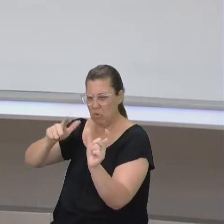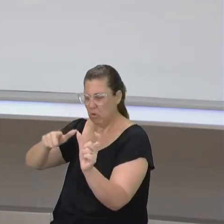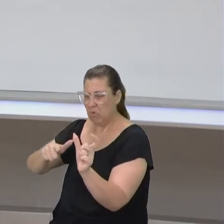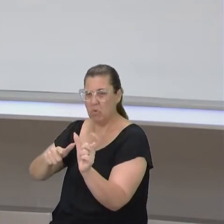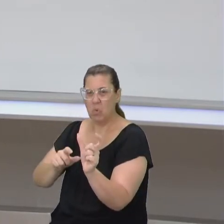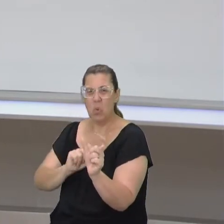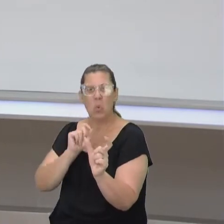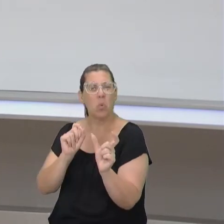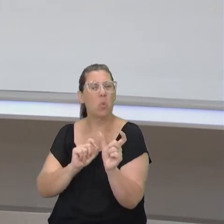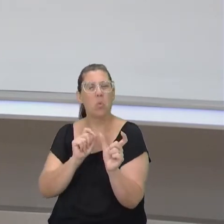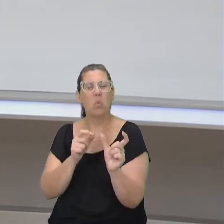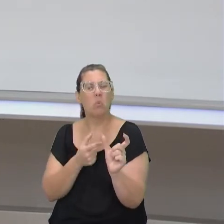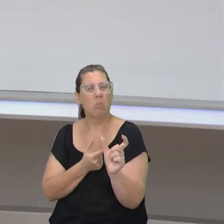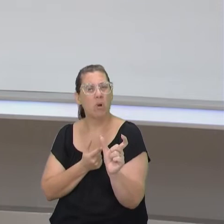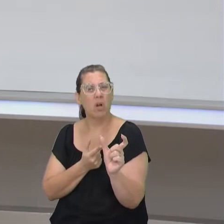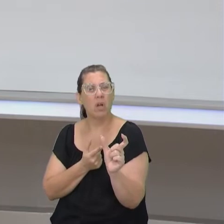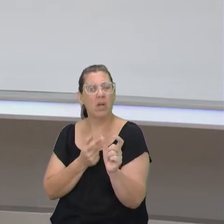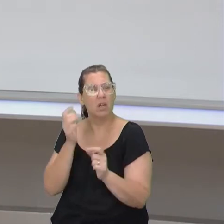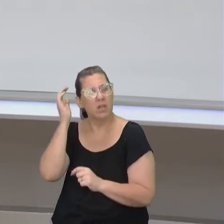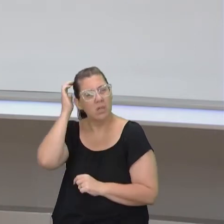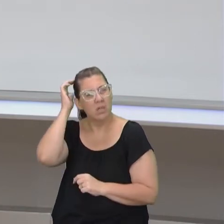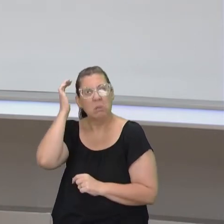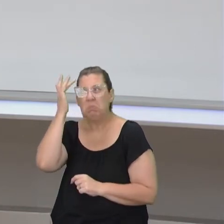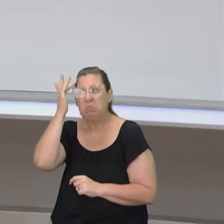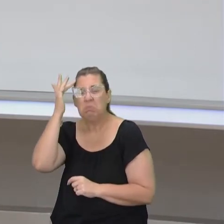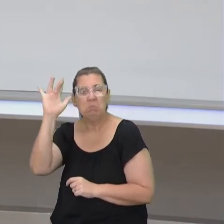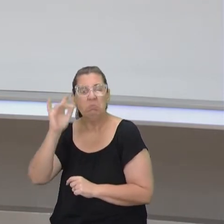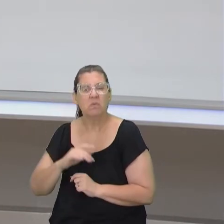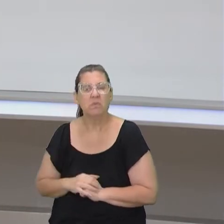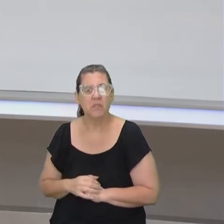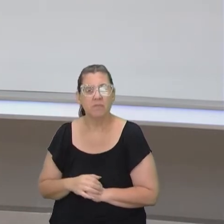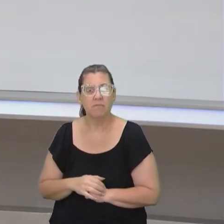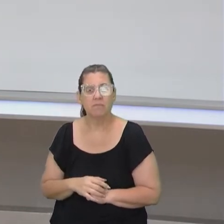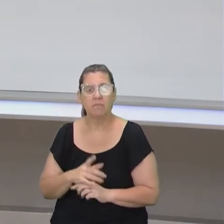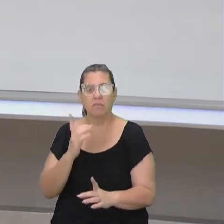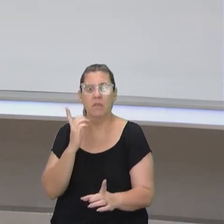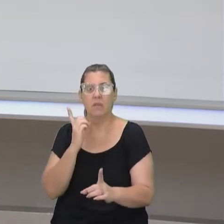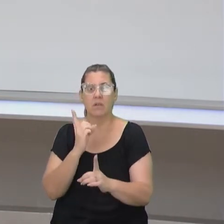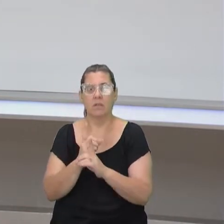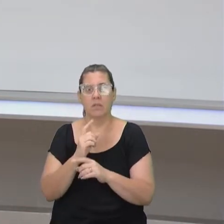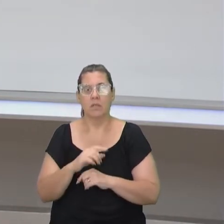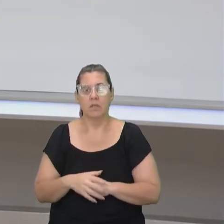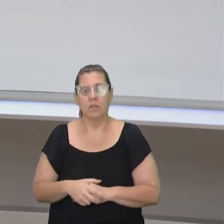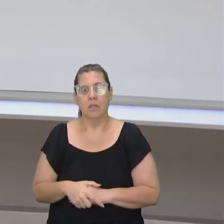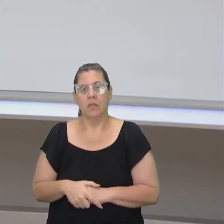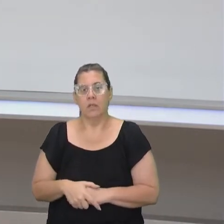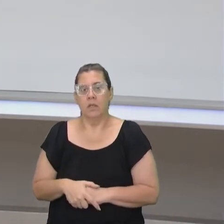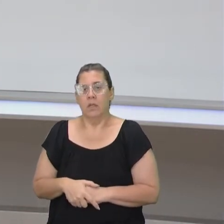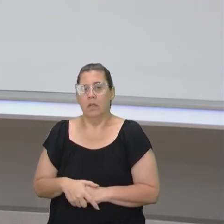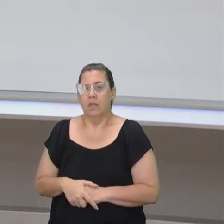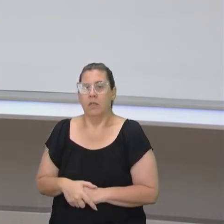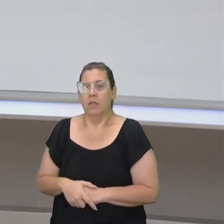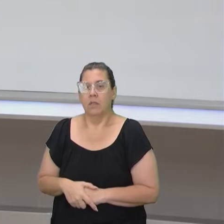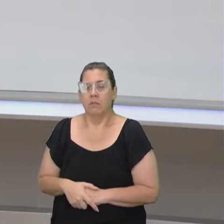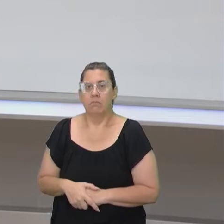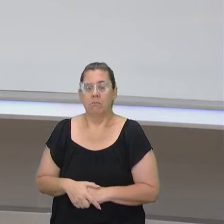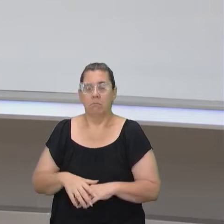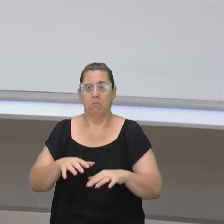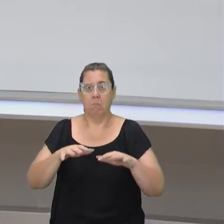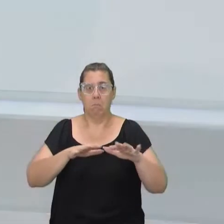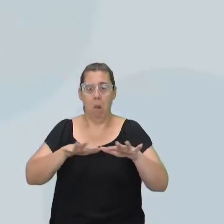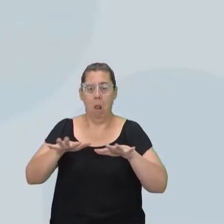dicionário, várias vezes, e que você não sabe. E você vai encontrar earthquakes e vai achar